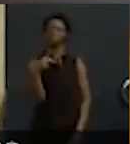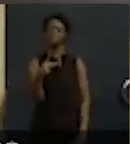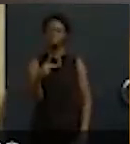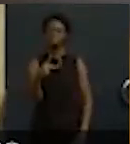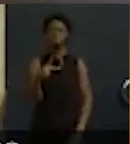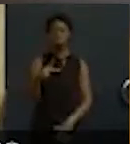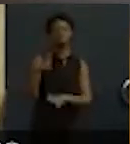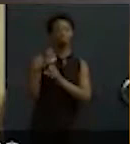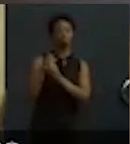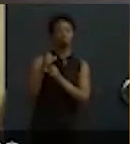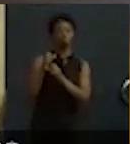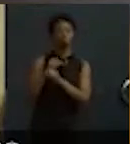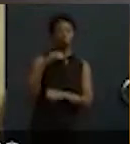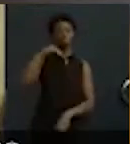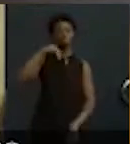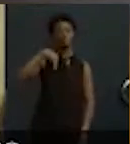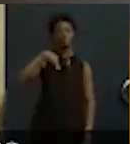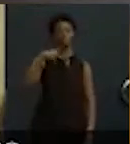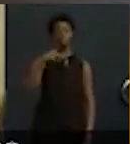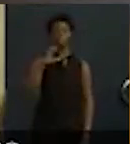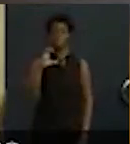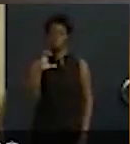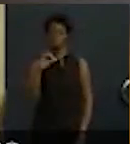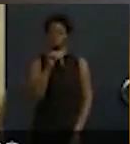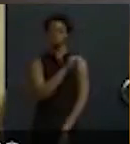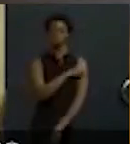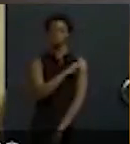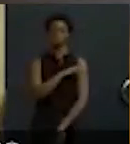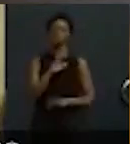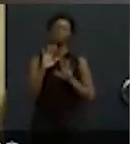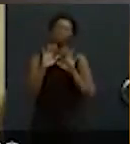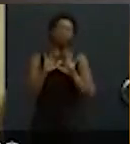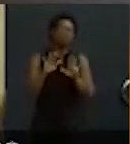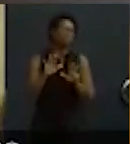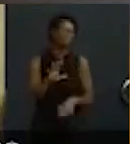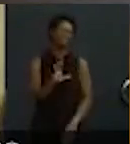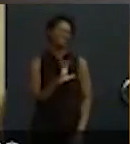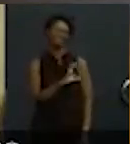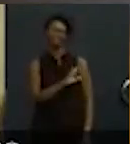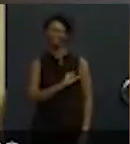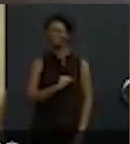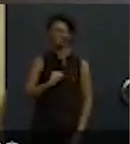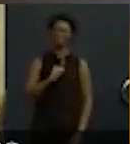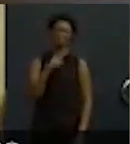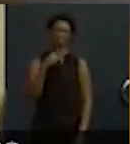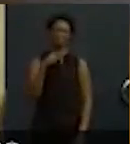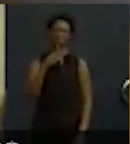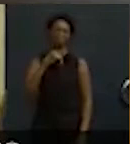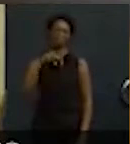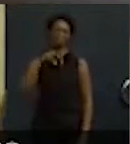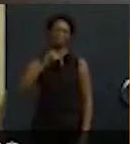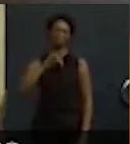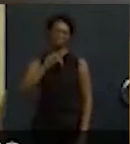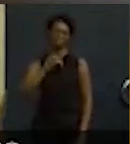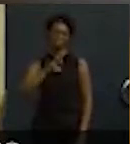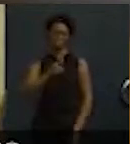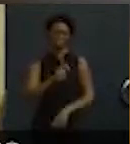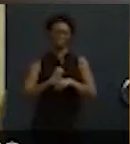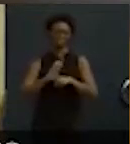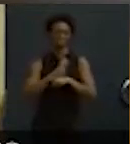Contas, mas a paixão e a vocação para o exercício da função de promotor de justiça estadual o